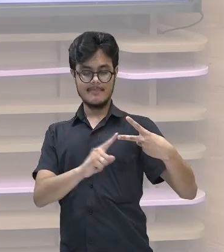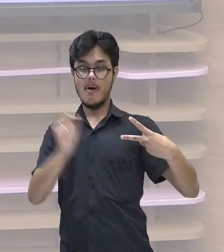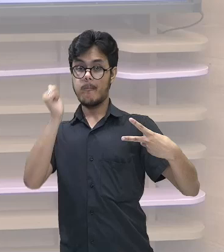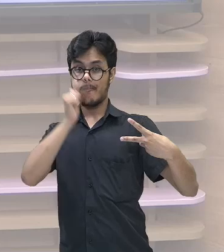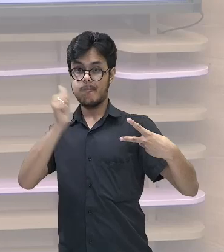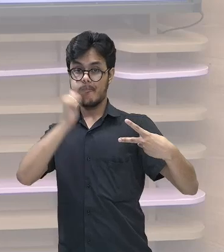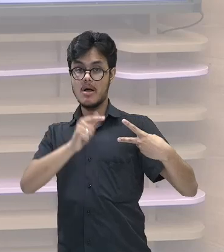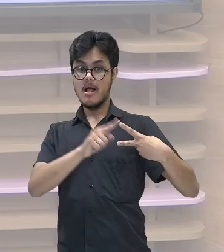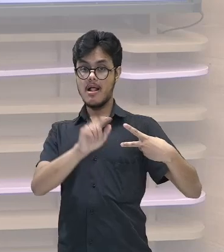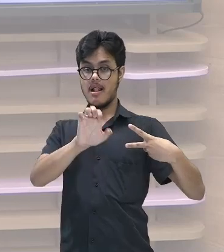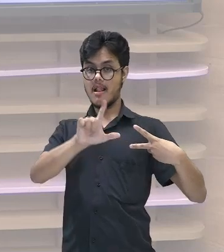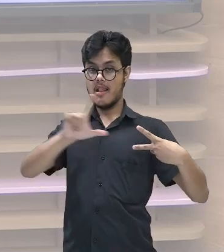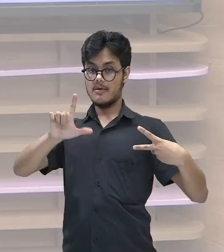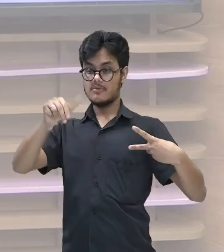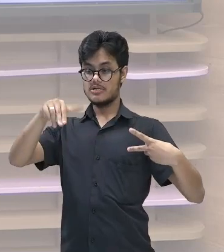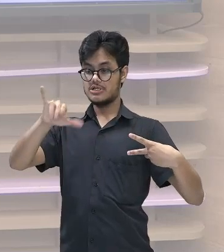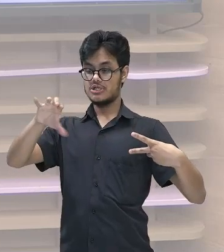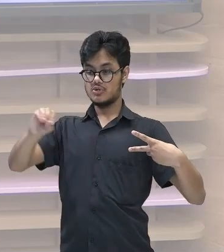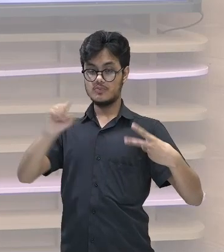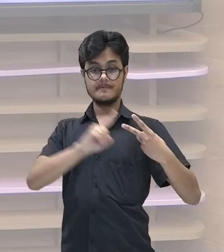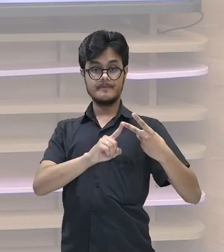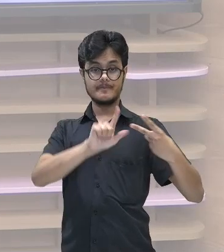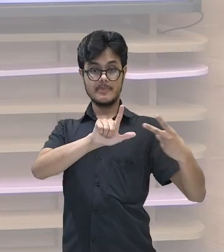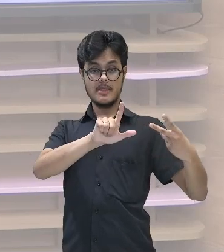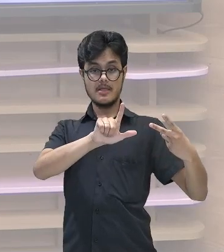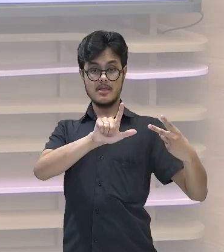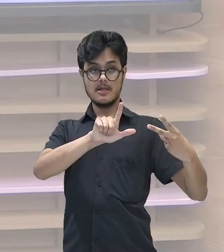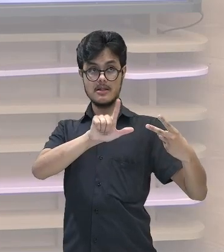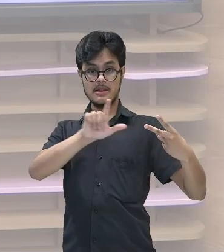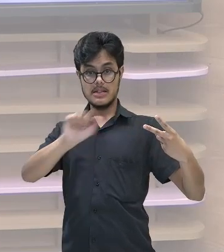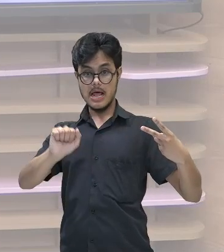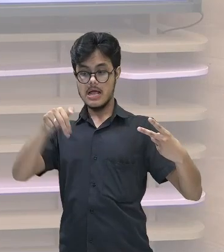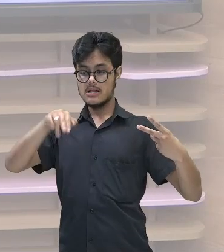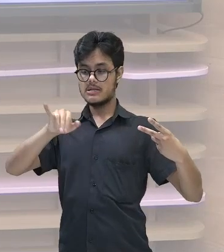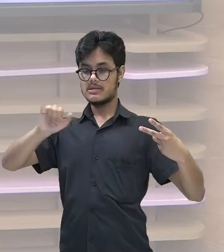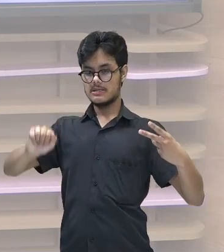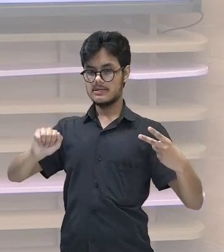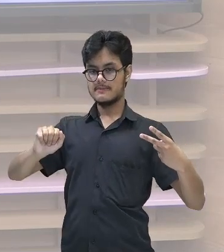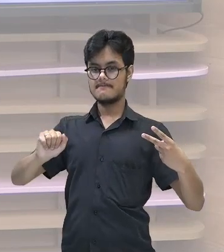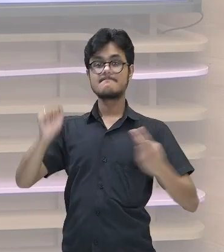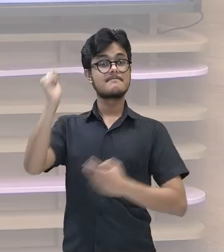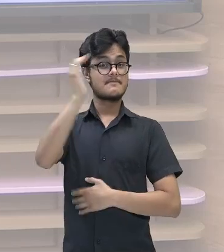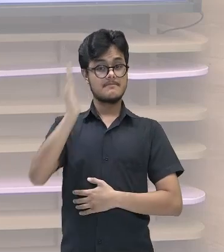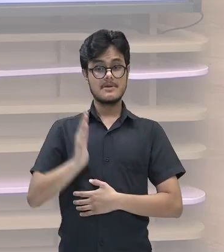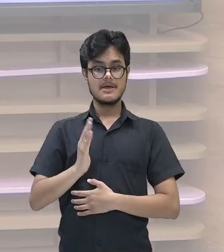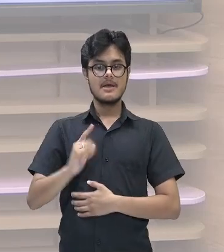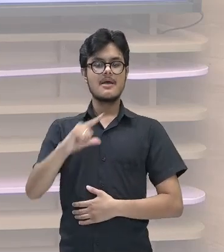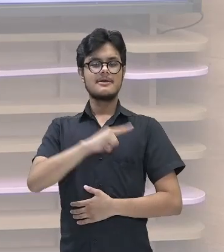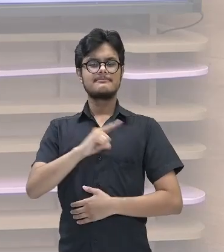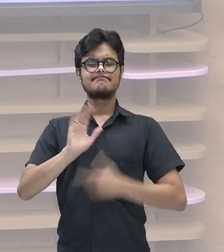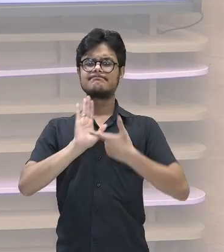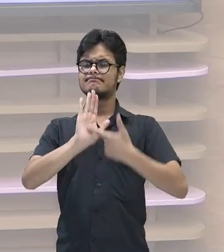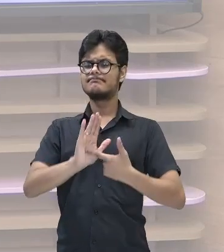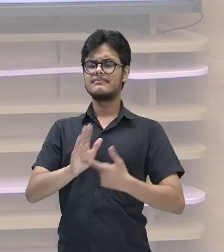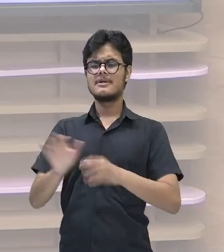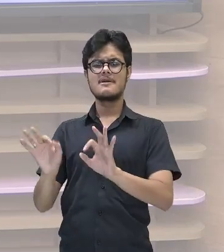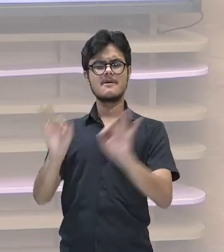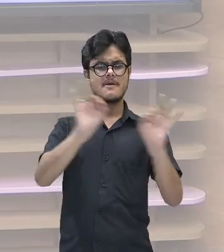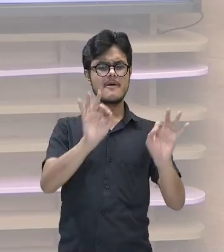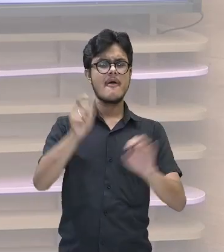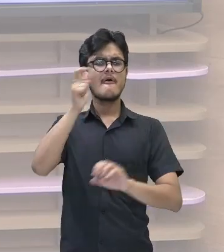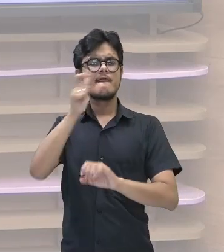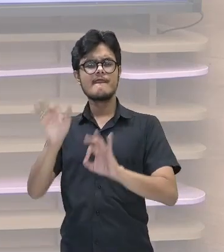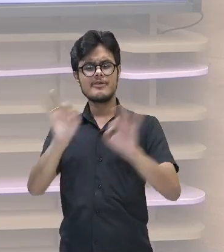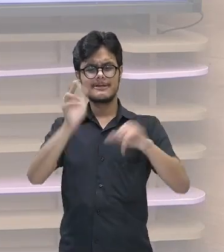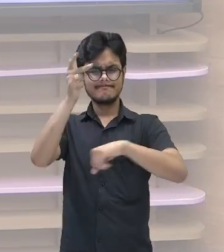uma atuação aí nas condições atmosféricas do território brasileiro. Então, a gente vai dar uma olhada nesse vídeo aqui, que vai